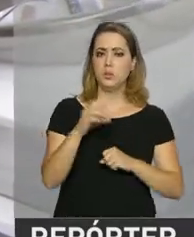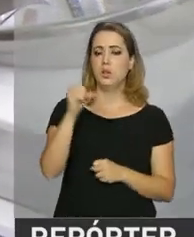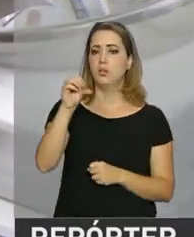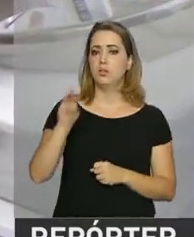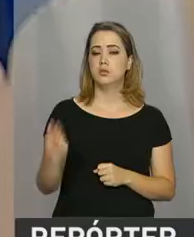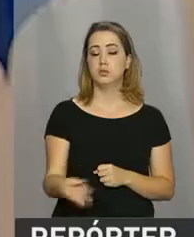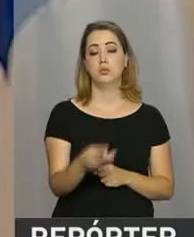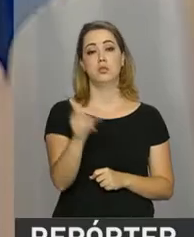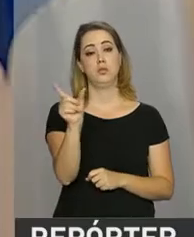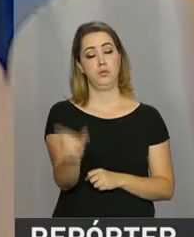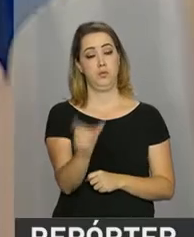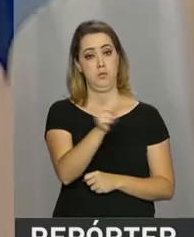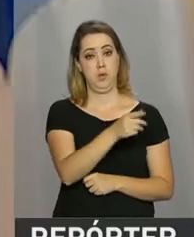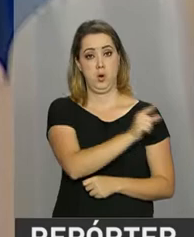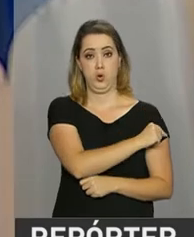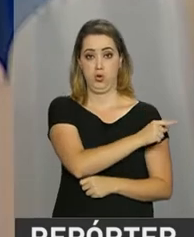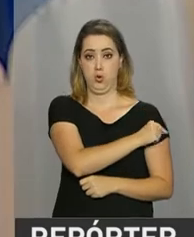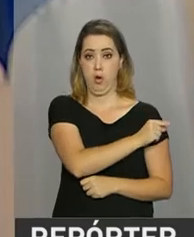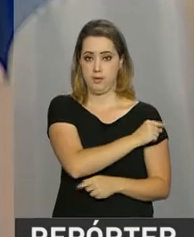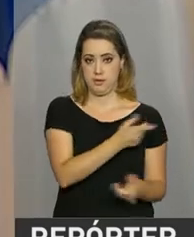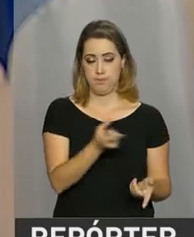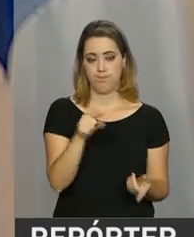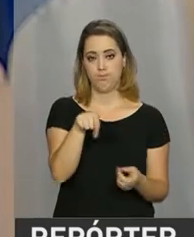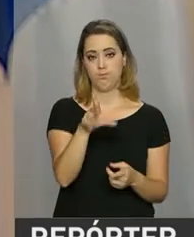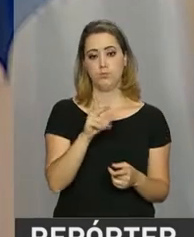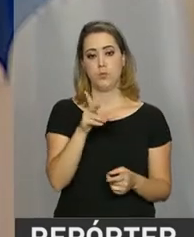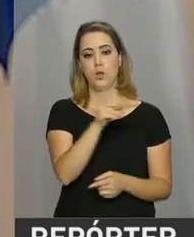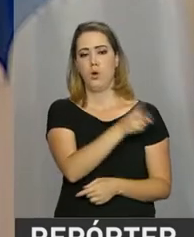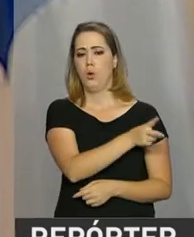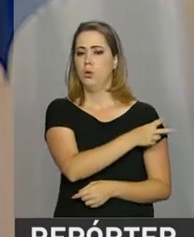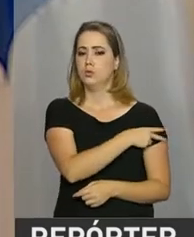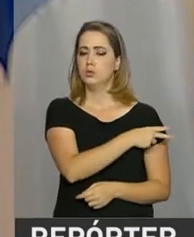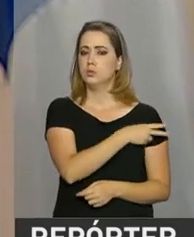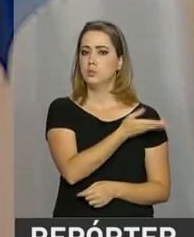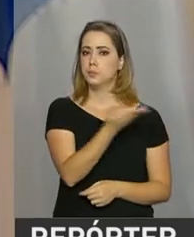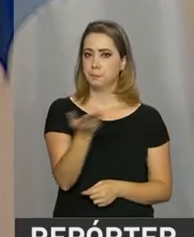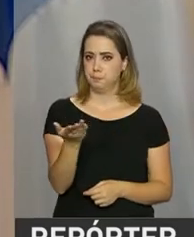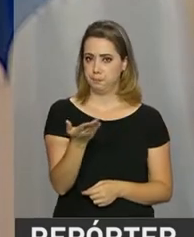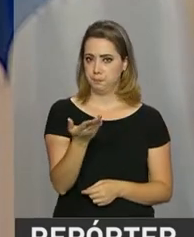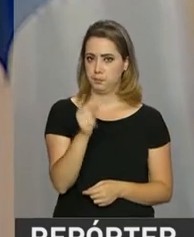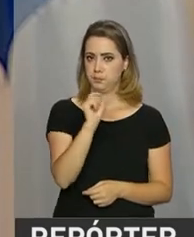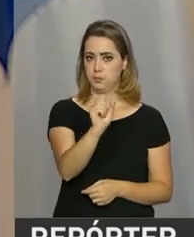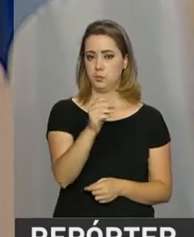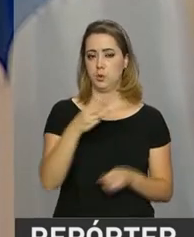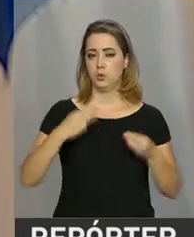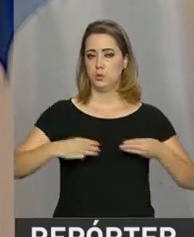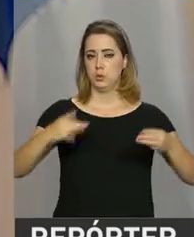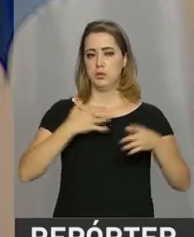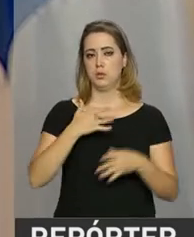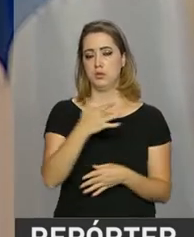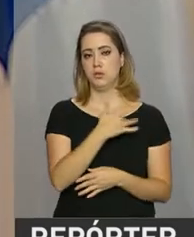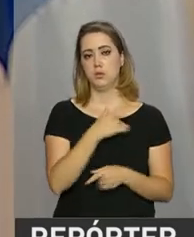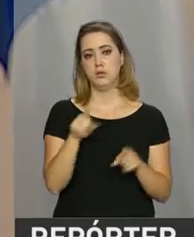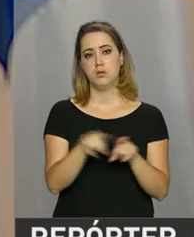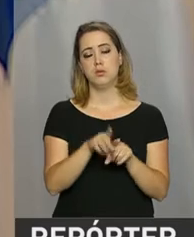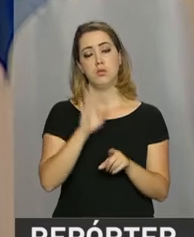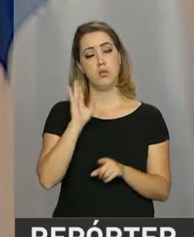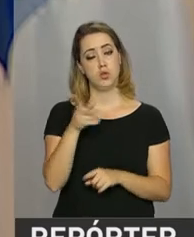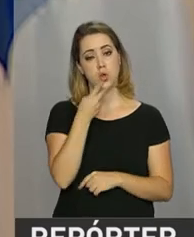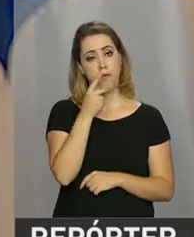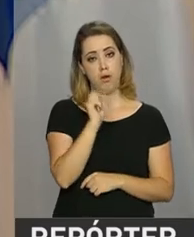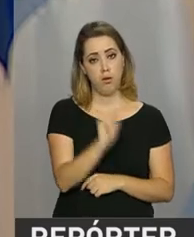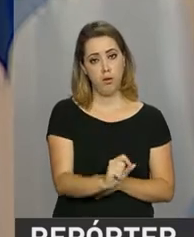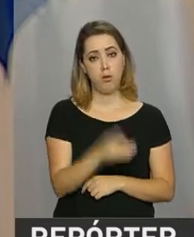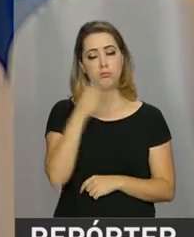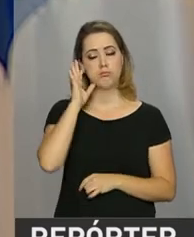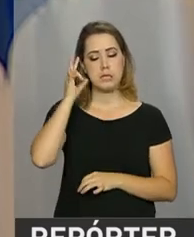da vacina o diretor do departamento de vigilância de doenças transmissíveis do ministério da saúde eduardo rádio disse que